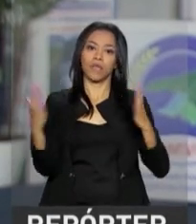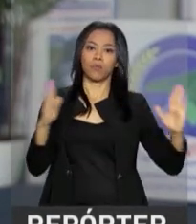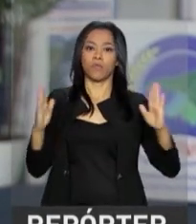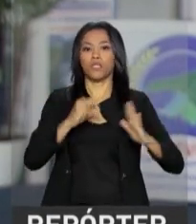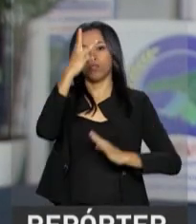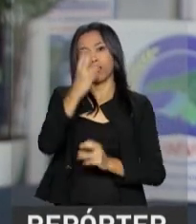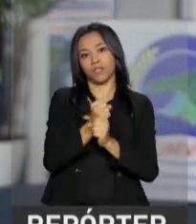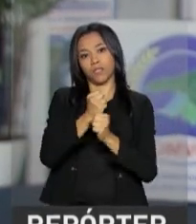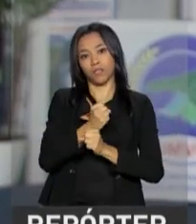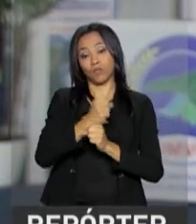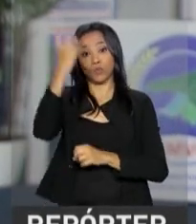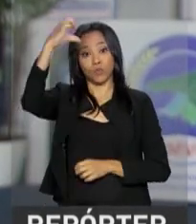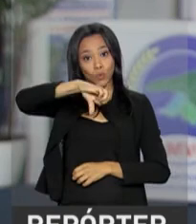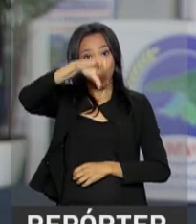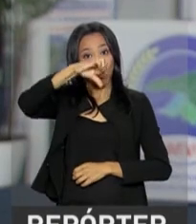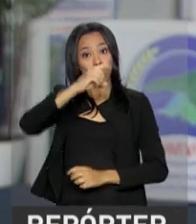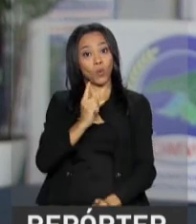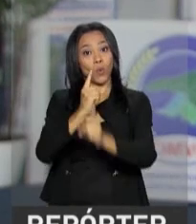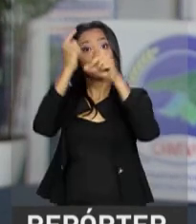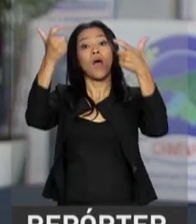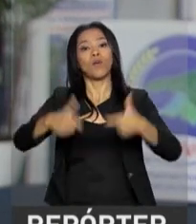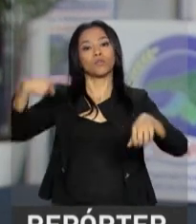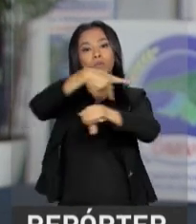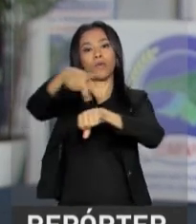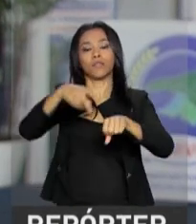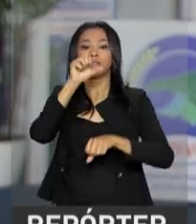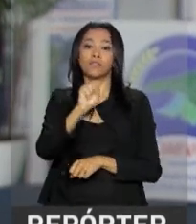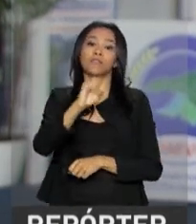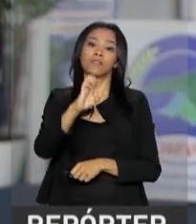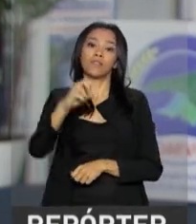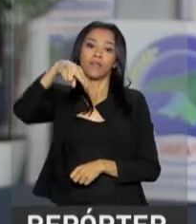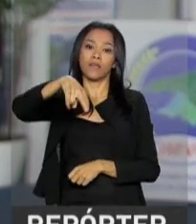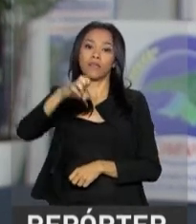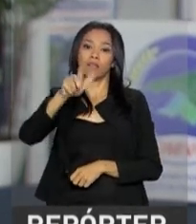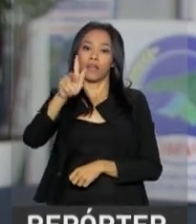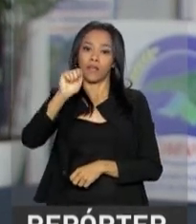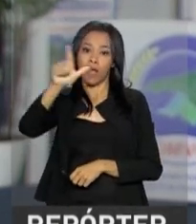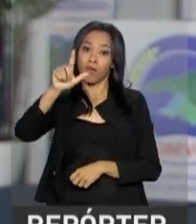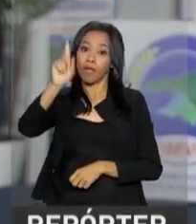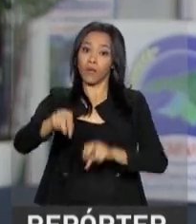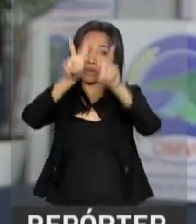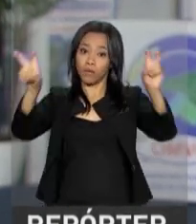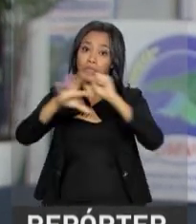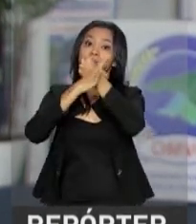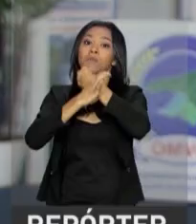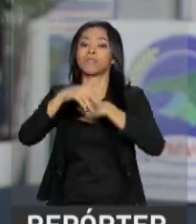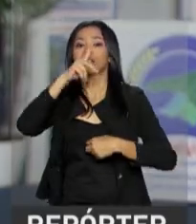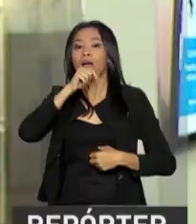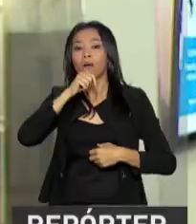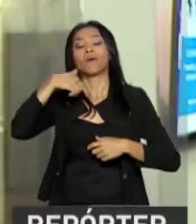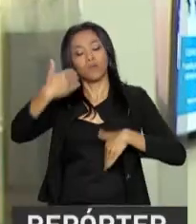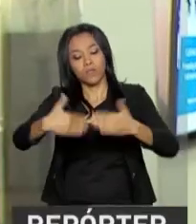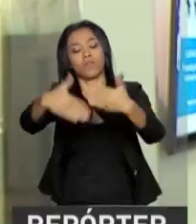na 9ª edição do evento no Senegal, onde o tema será segurança da água para a paz e o desenvolvimento